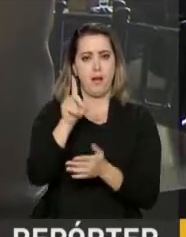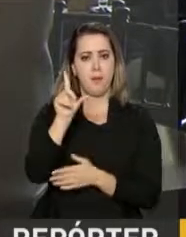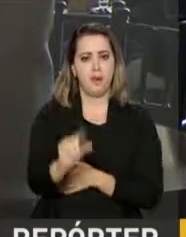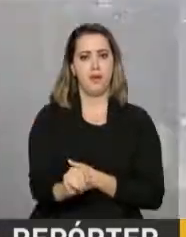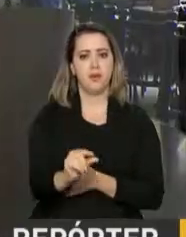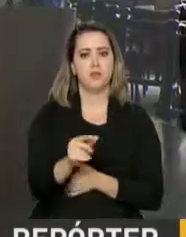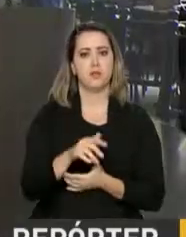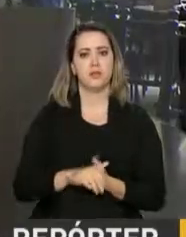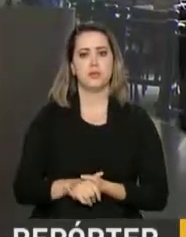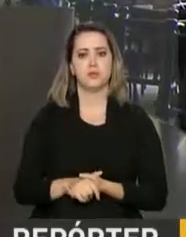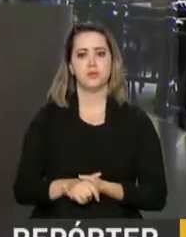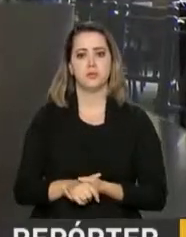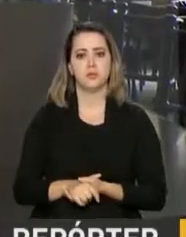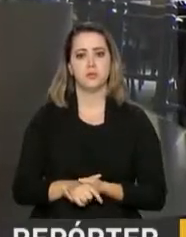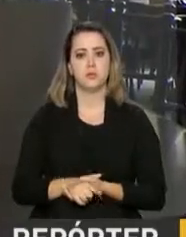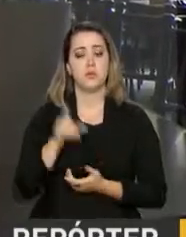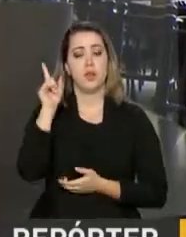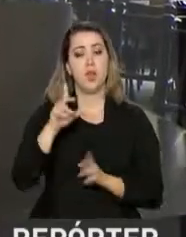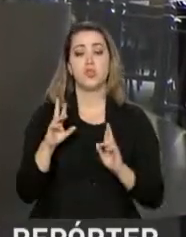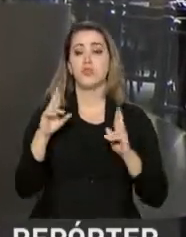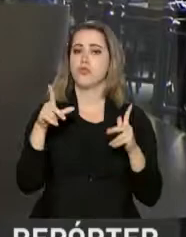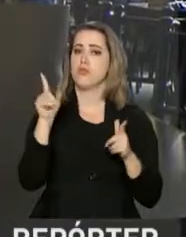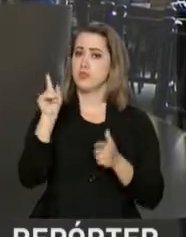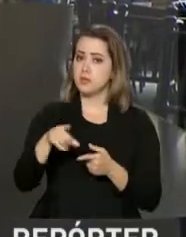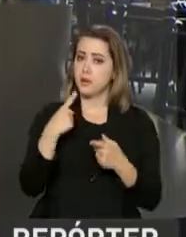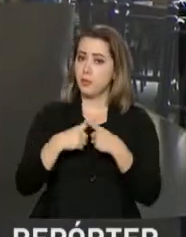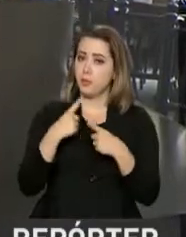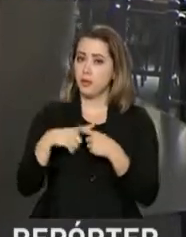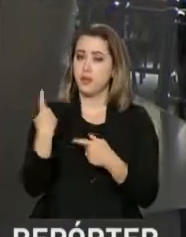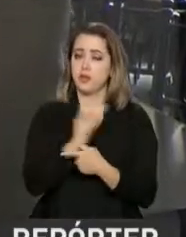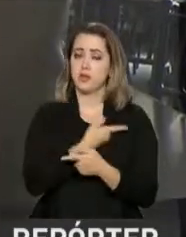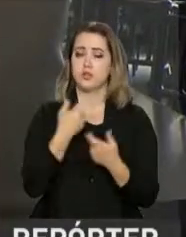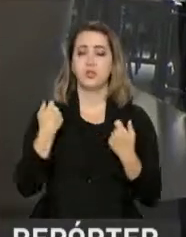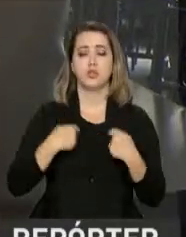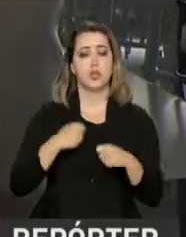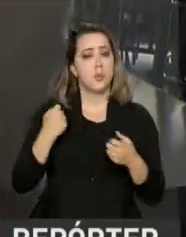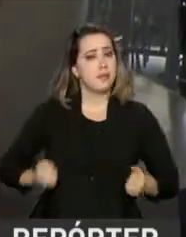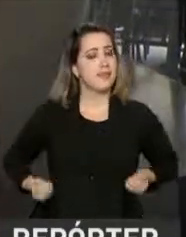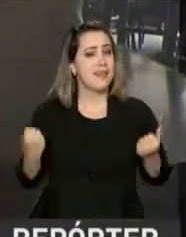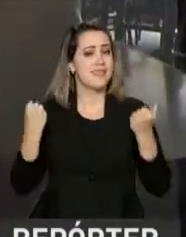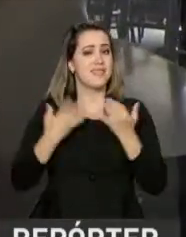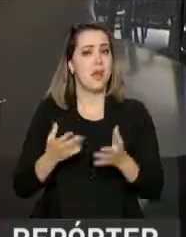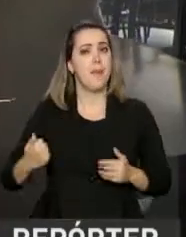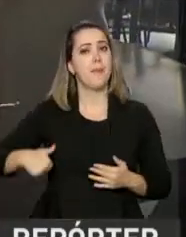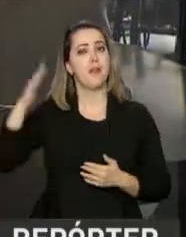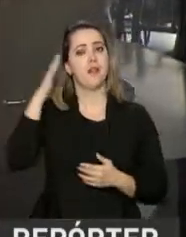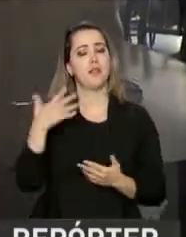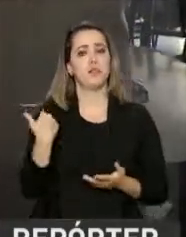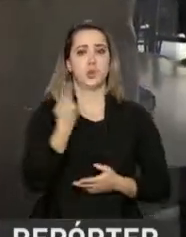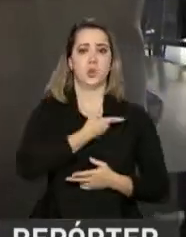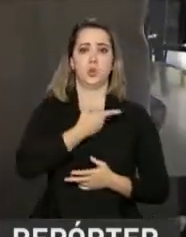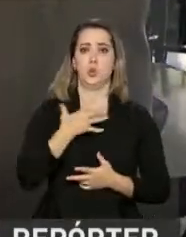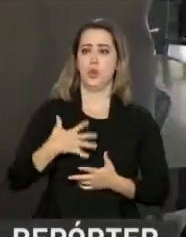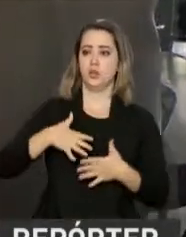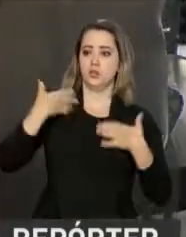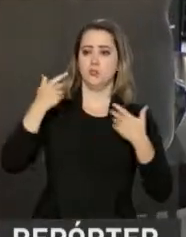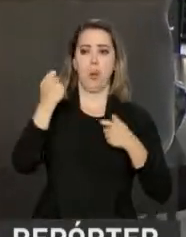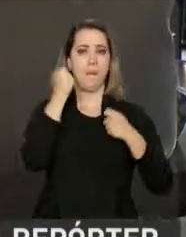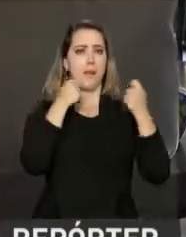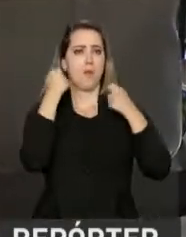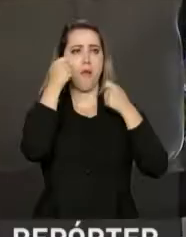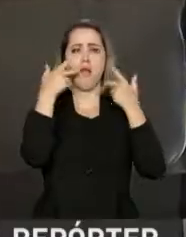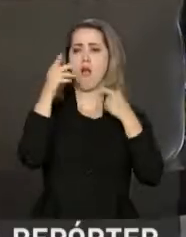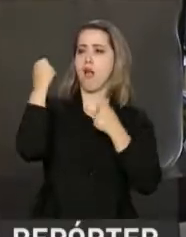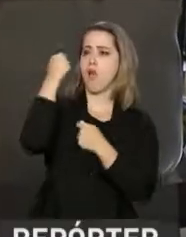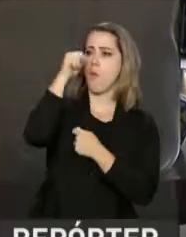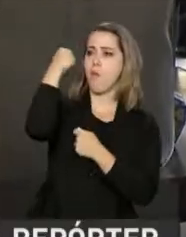e se acha que as diferenças e vi existe realmente porque a gente gasta muito 1 a nossa auto-estima para estar